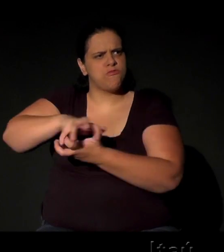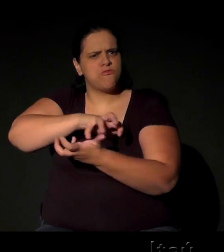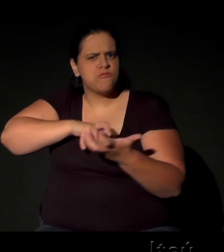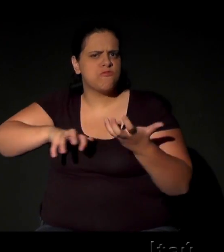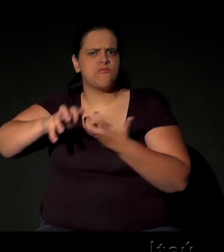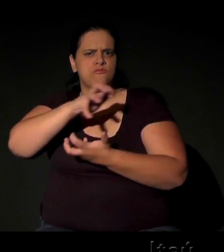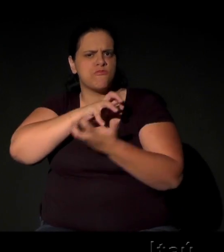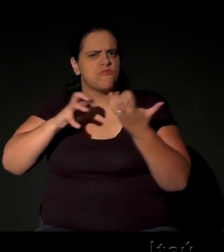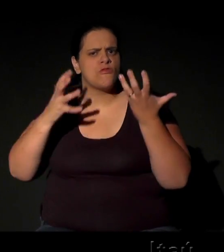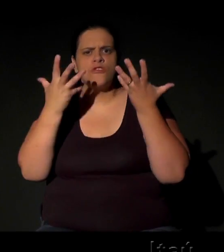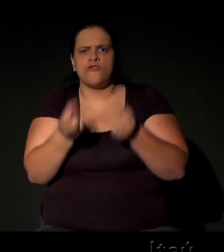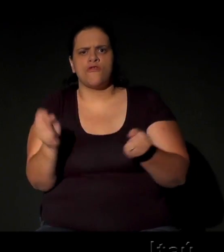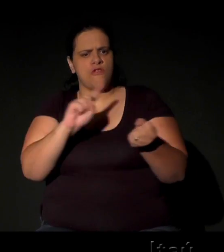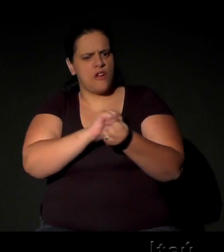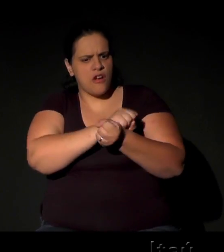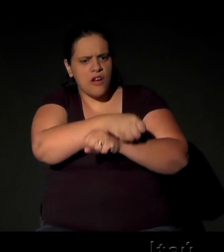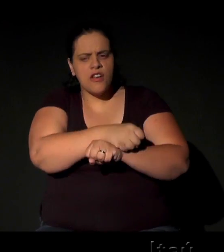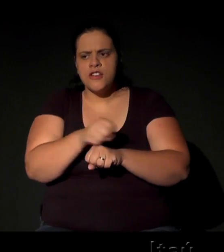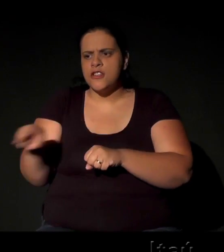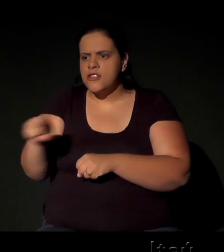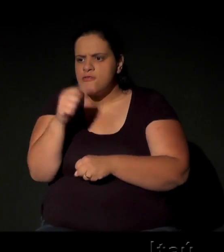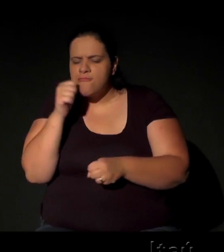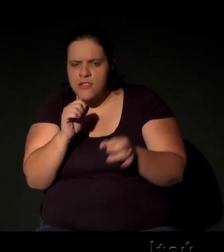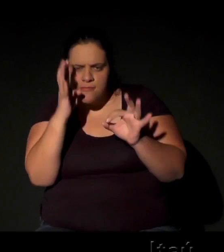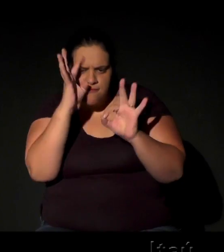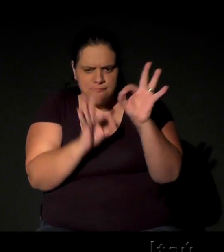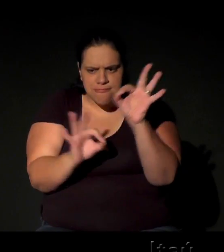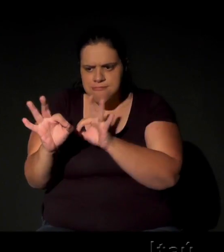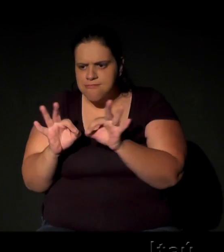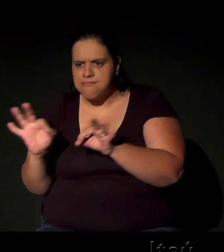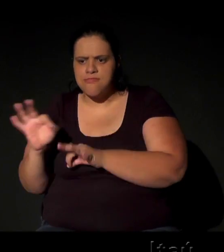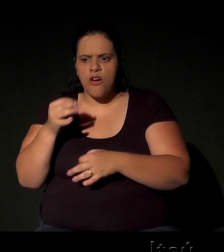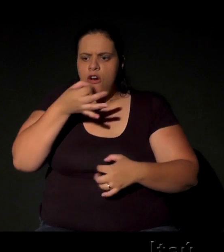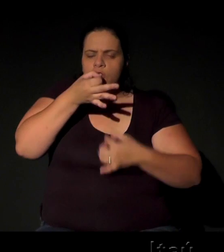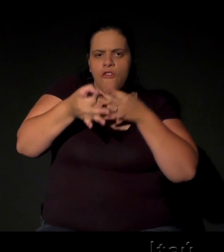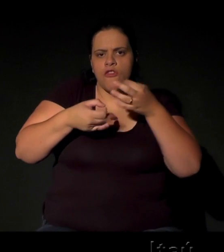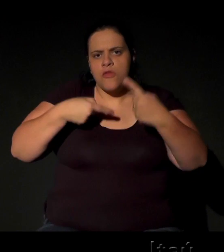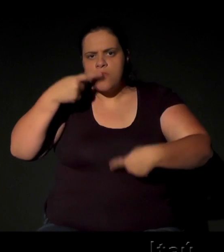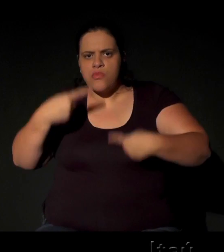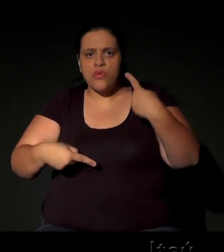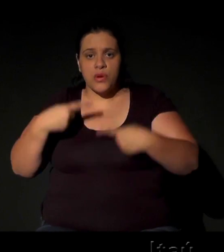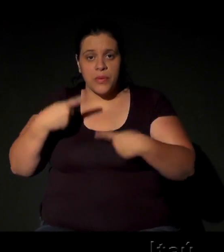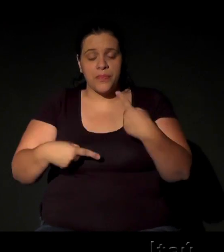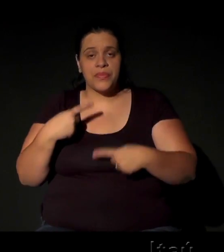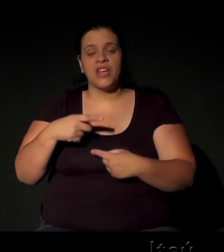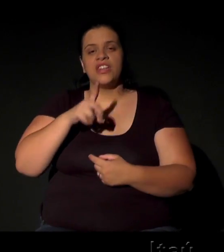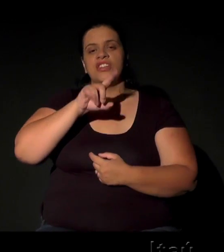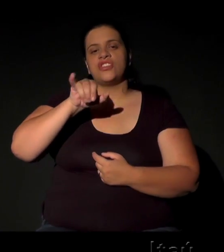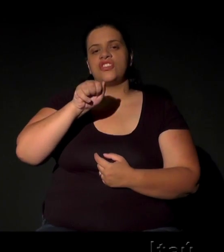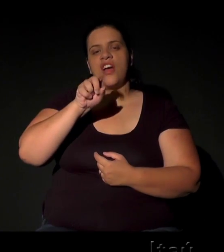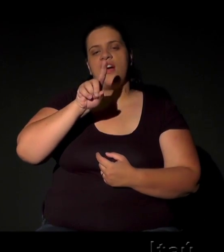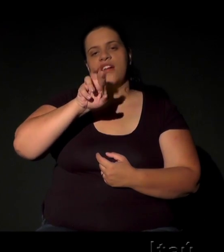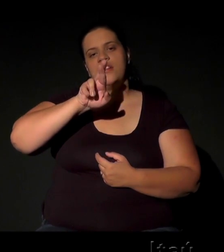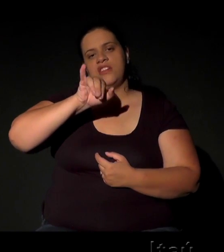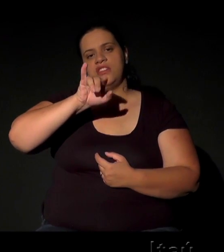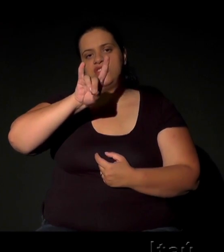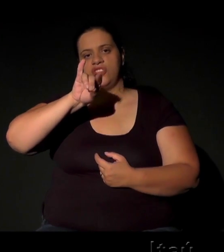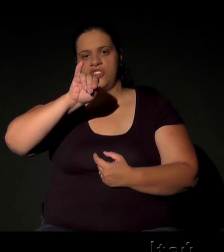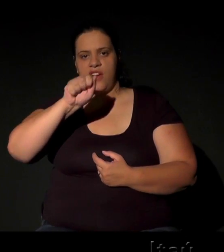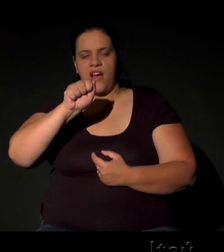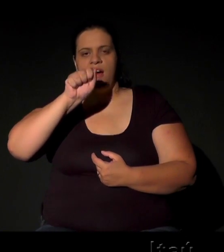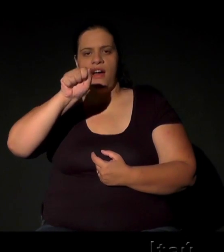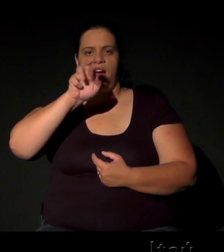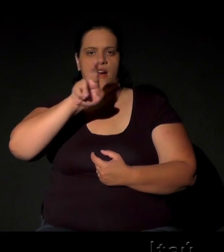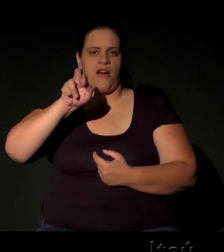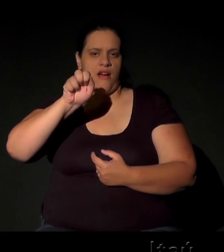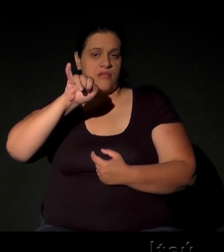inclusive pensando em estratégias inclusive pensando fazeres políticos a jarid r que é uma escritora